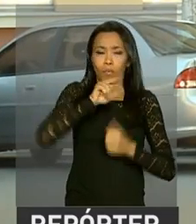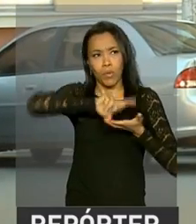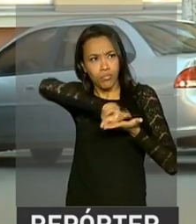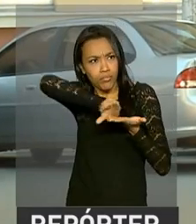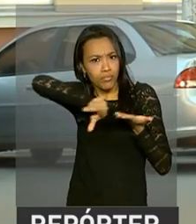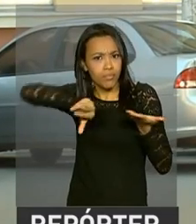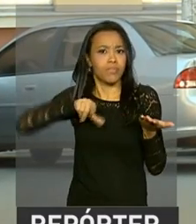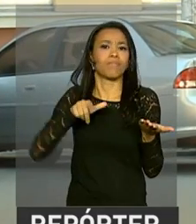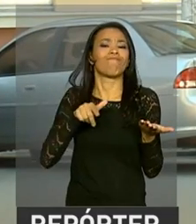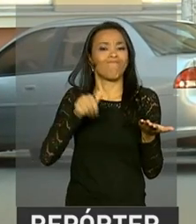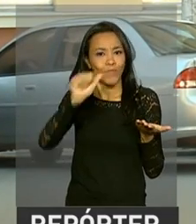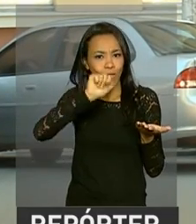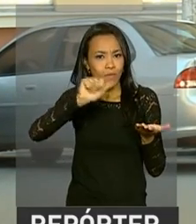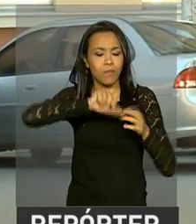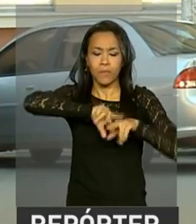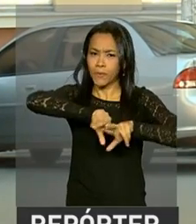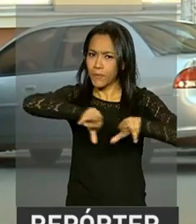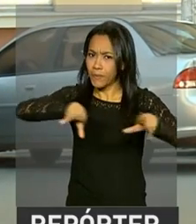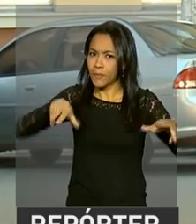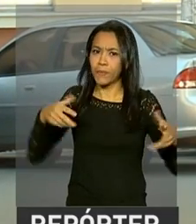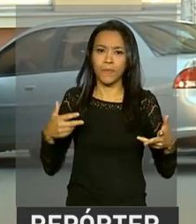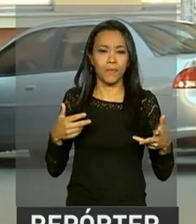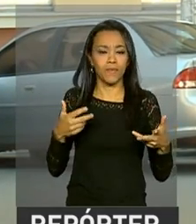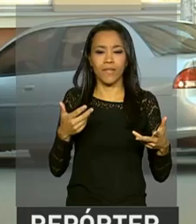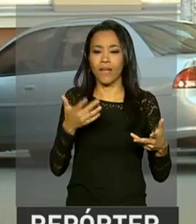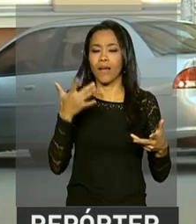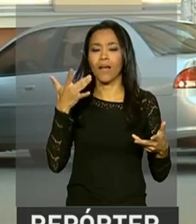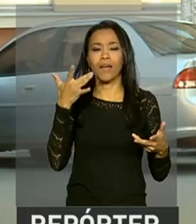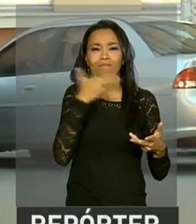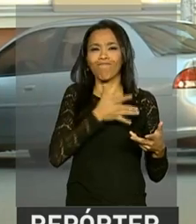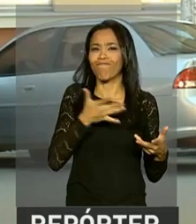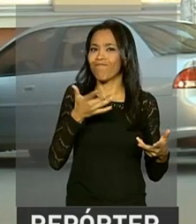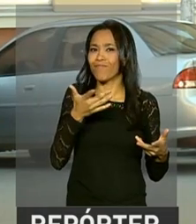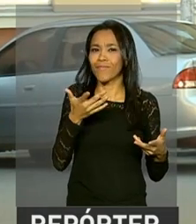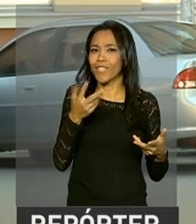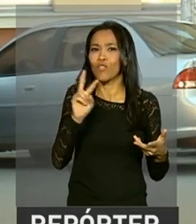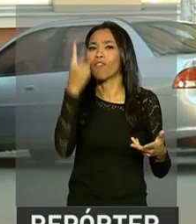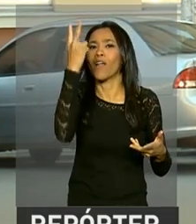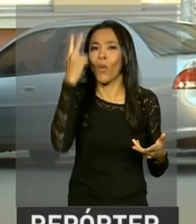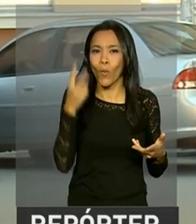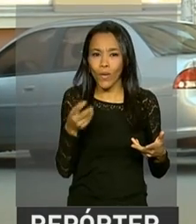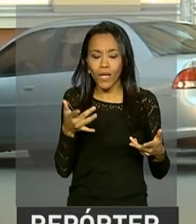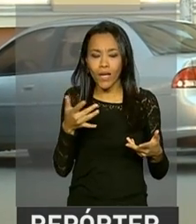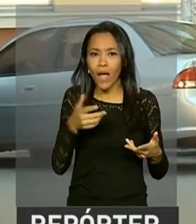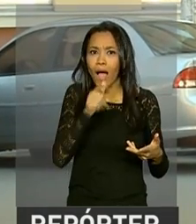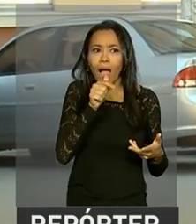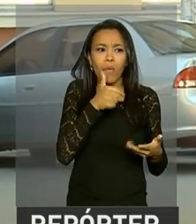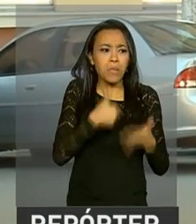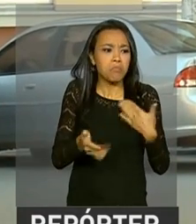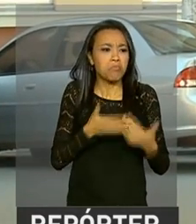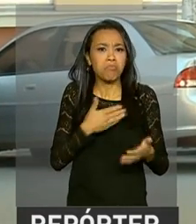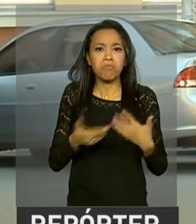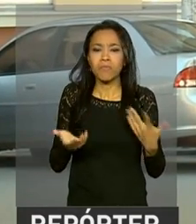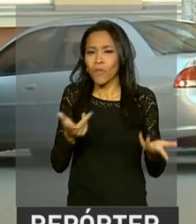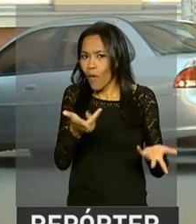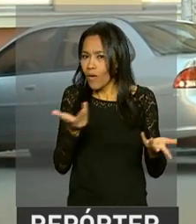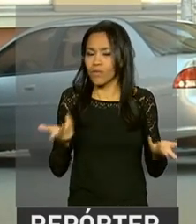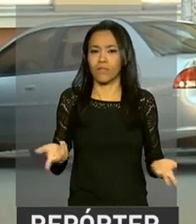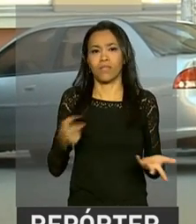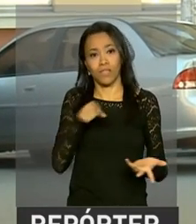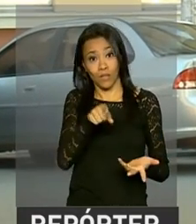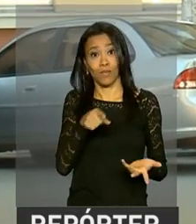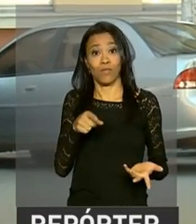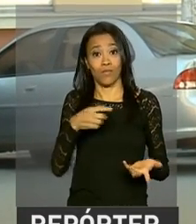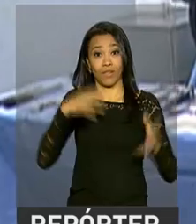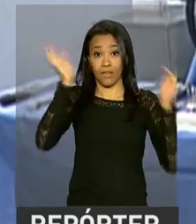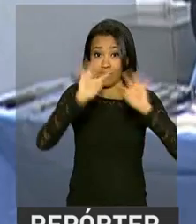Assim, você poder tomar água é uma coisa que a gente não dá valor, e poder tomar água que você quiser, só isso a gente